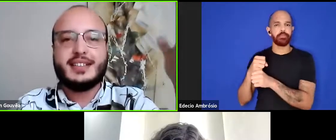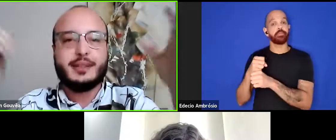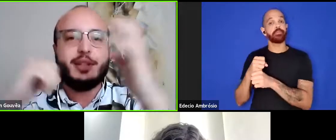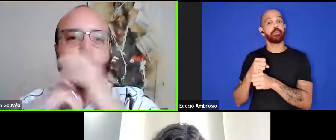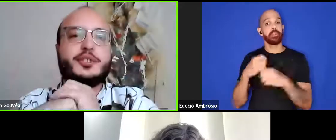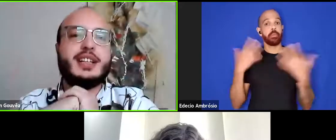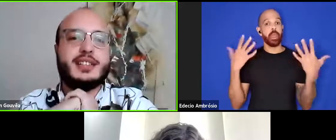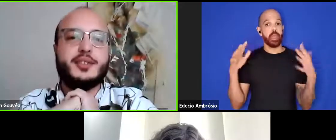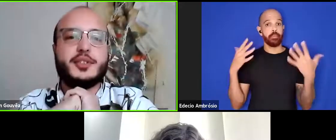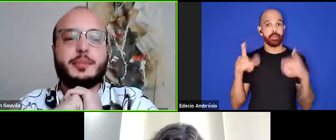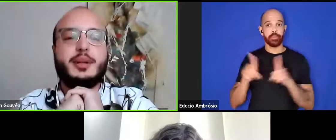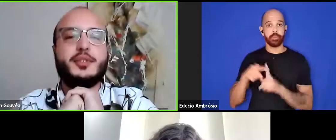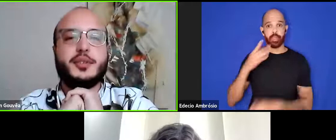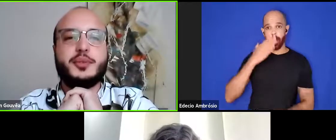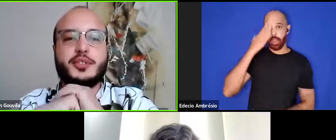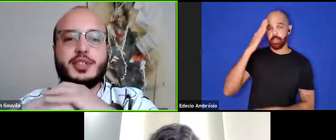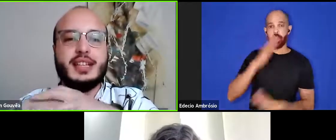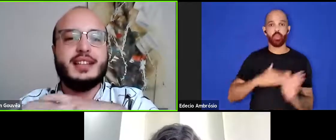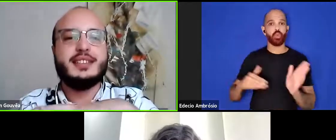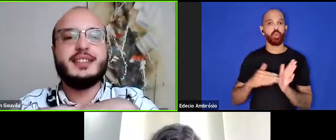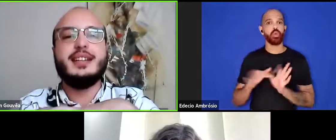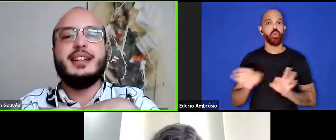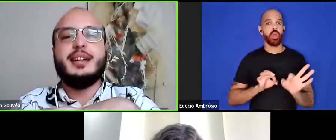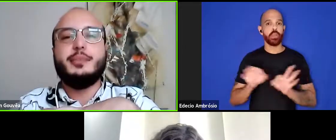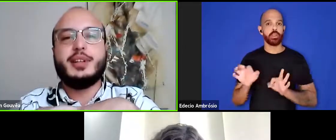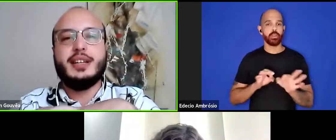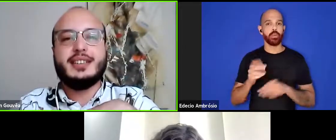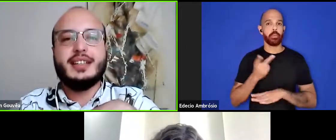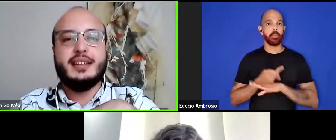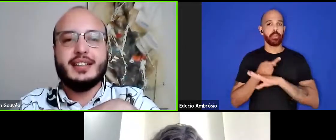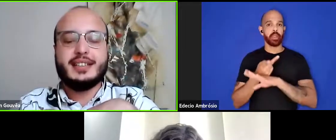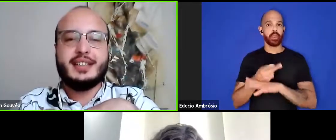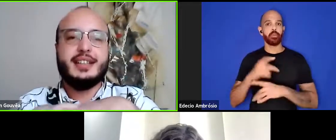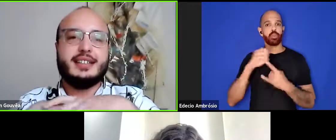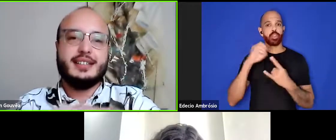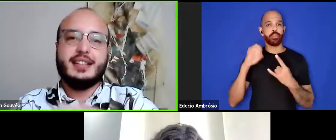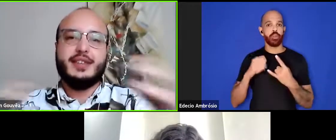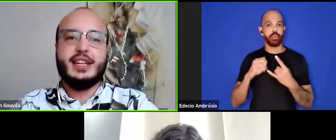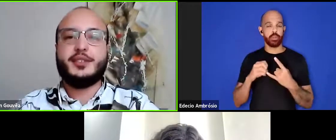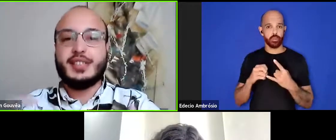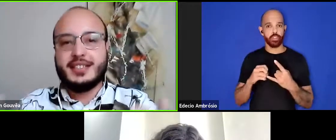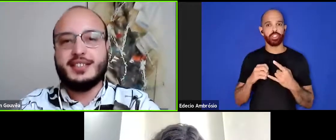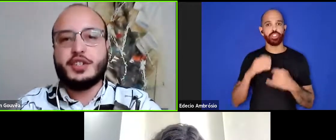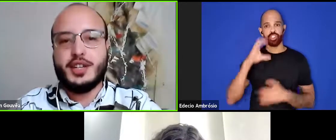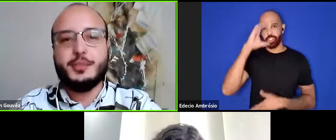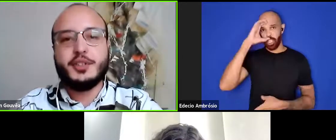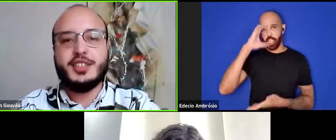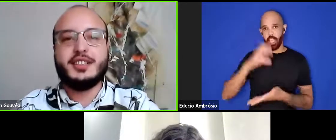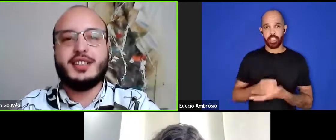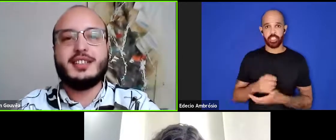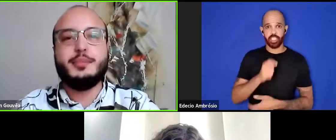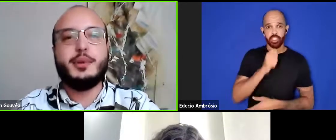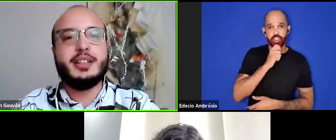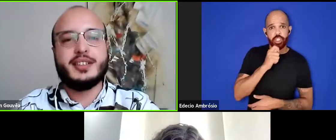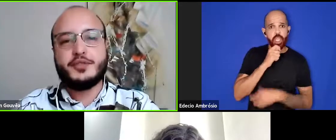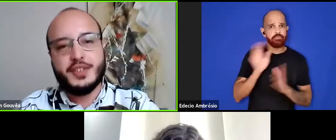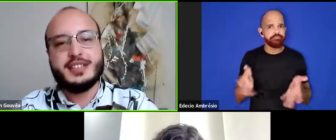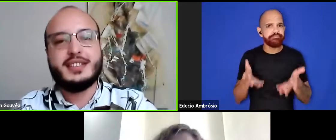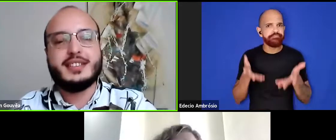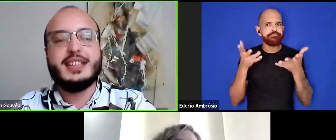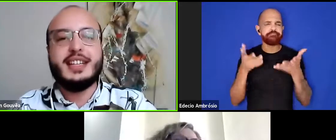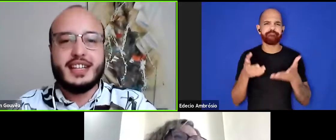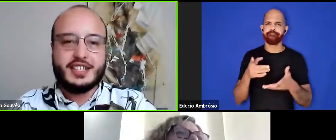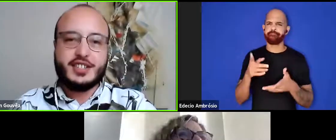parabenizar e agradecer também a todos os organizadores do Prêmio Oswaldo Cruz de Teses, porque sem esses eventos, sem esses estímulos diante desses momentos